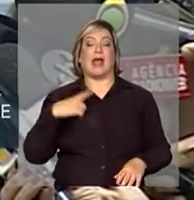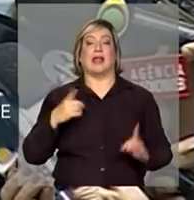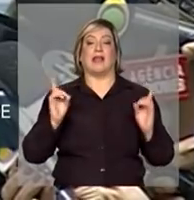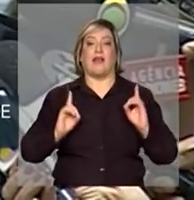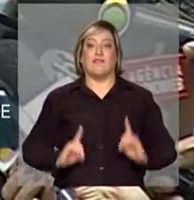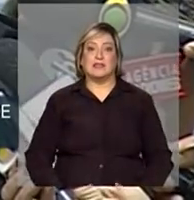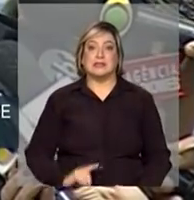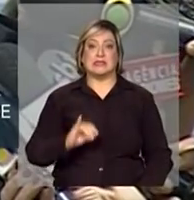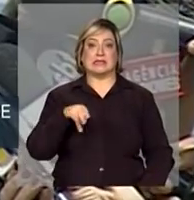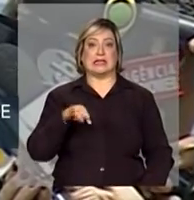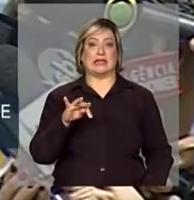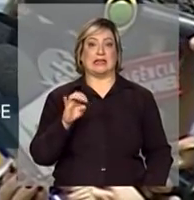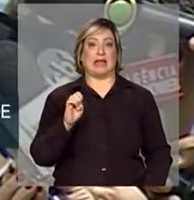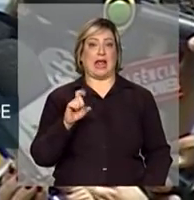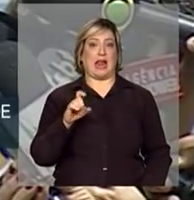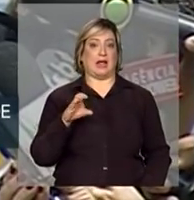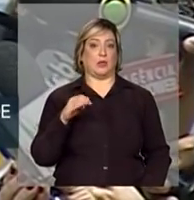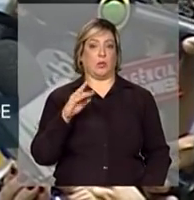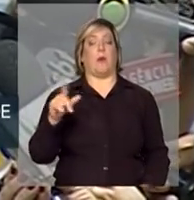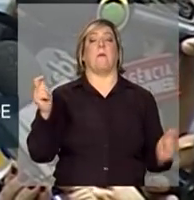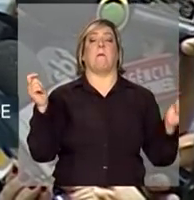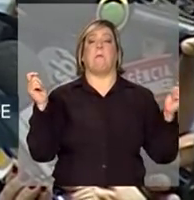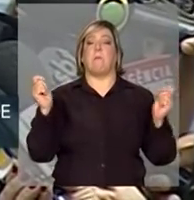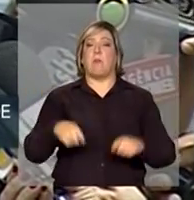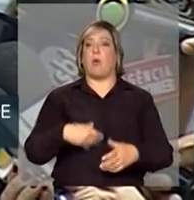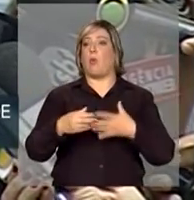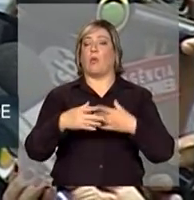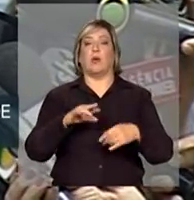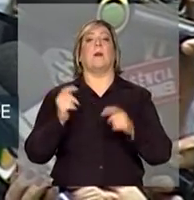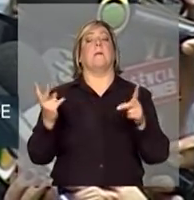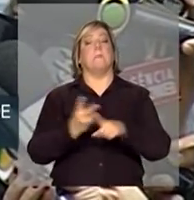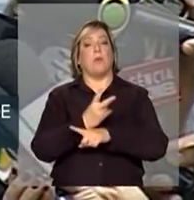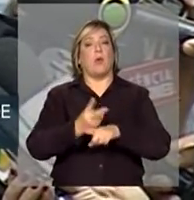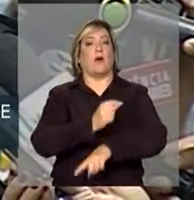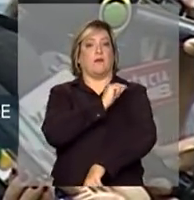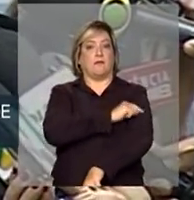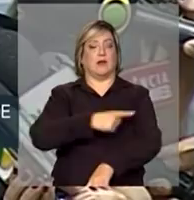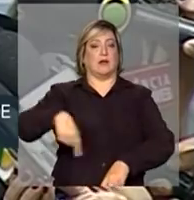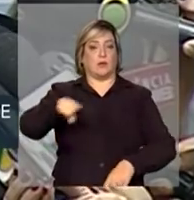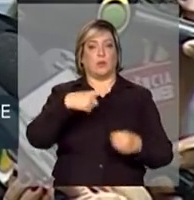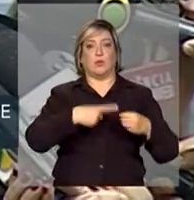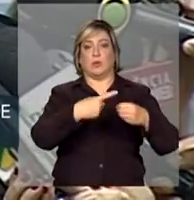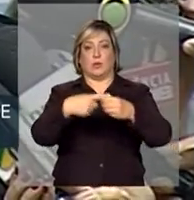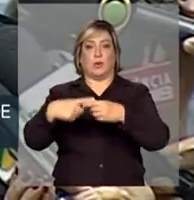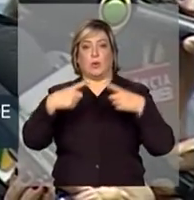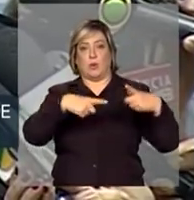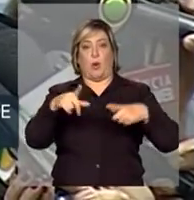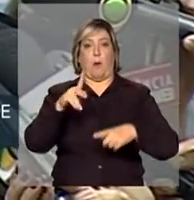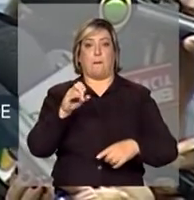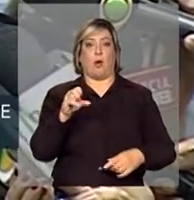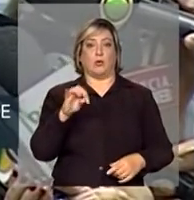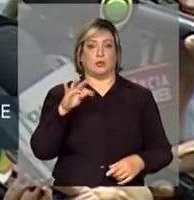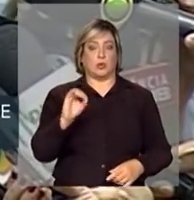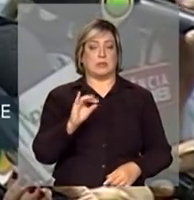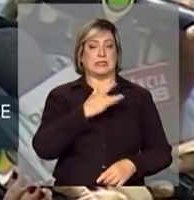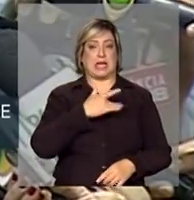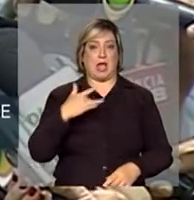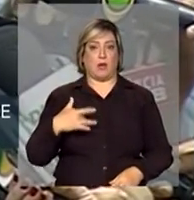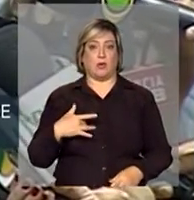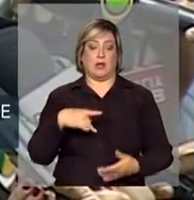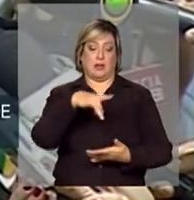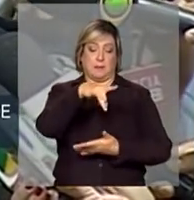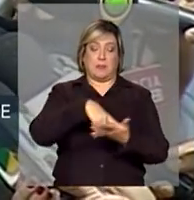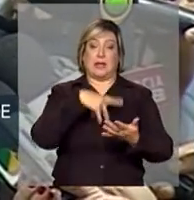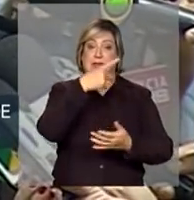associada, doenças crônicas associadas, poderão procurar a vacina já nos postos de saúde, nos postos de vacinação. Precisa de uma receita ou